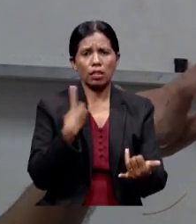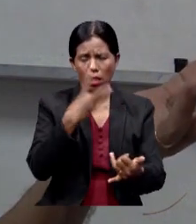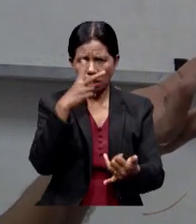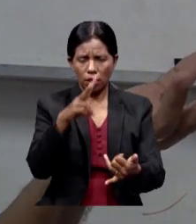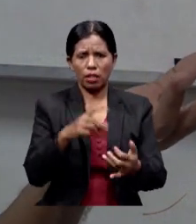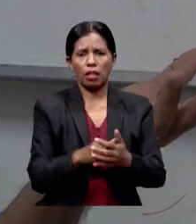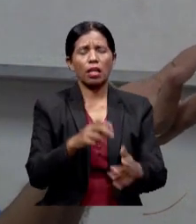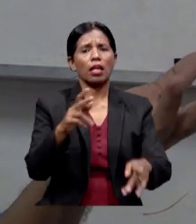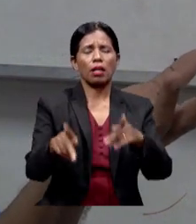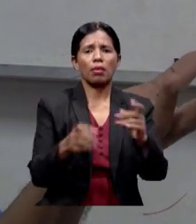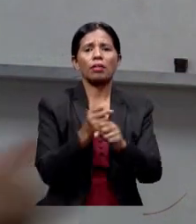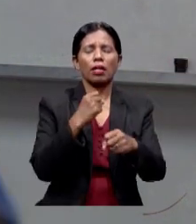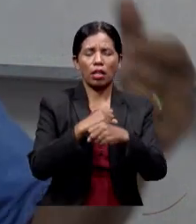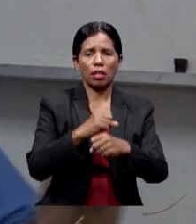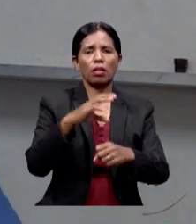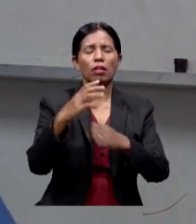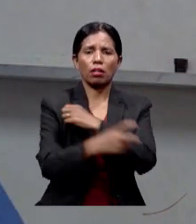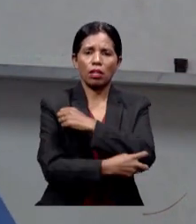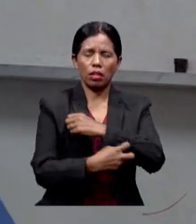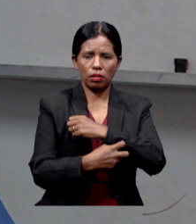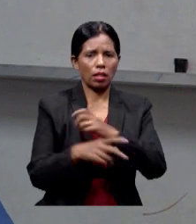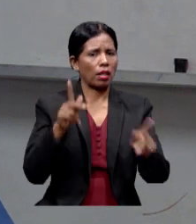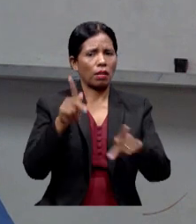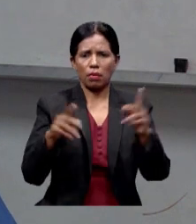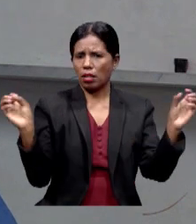agora. Ema tu halo corrupção, né?